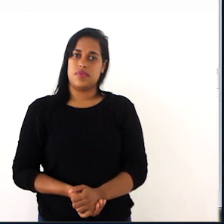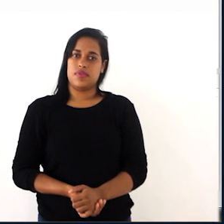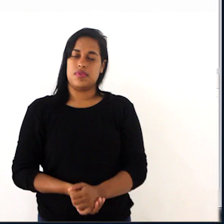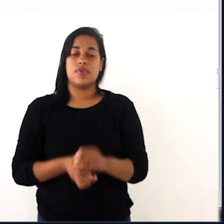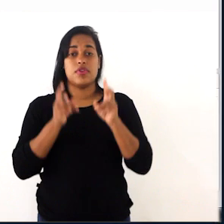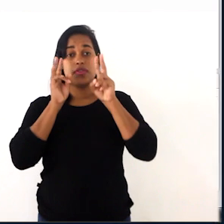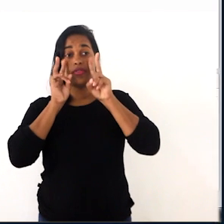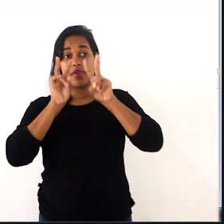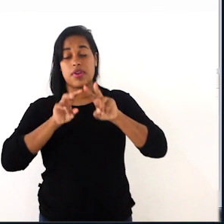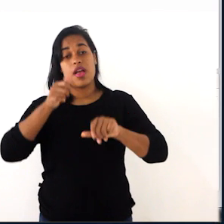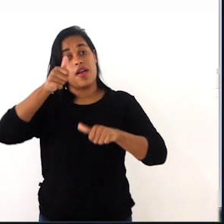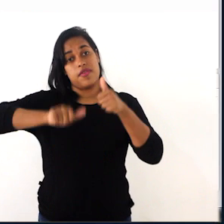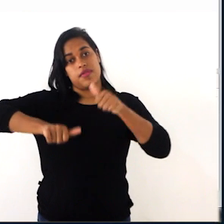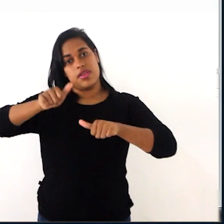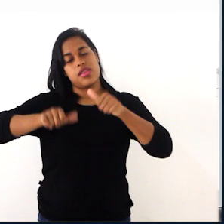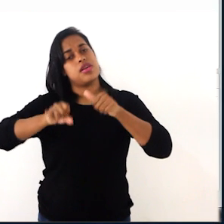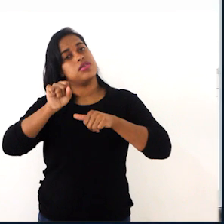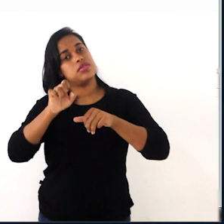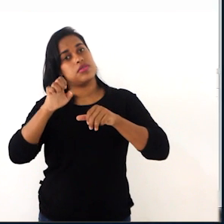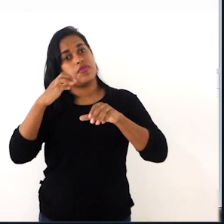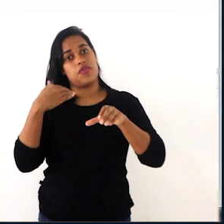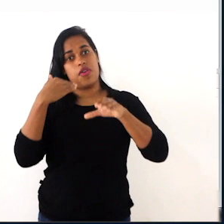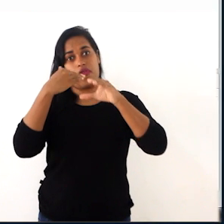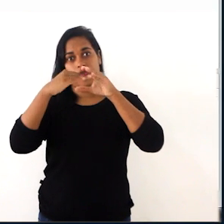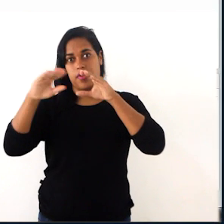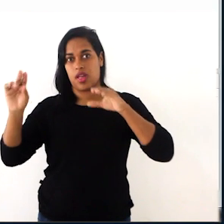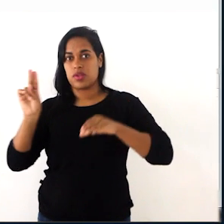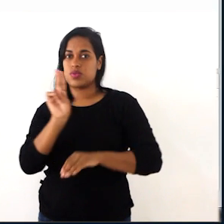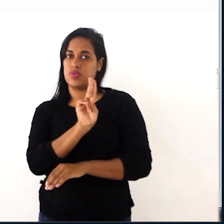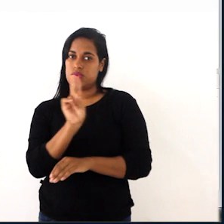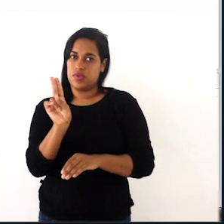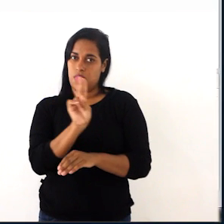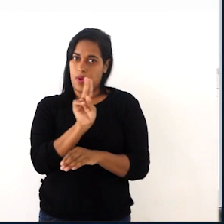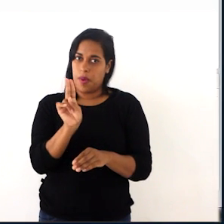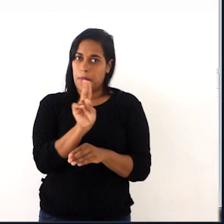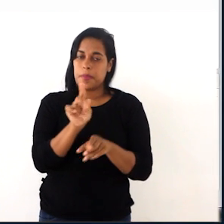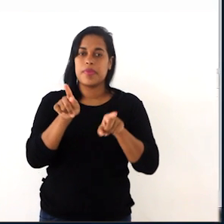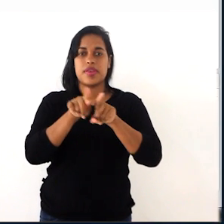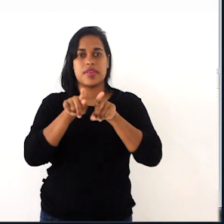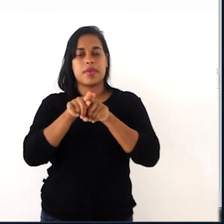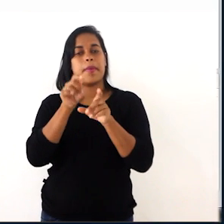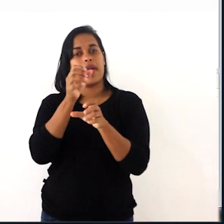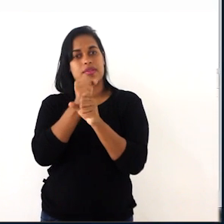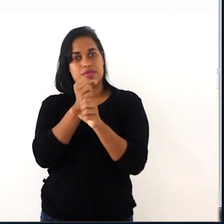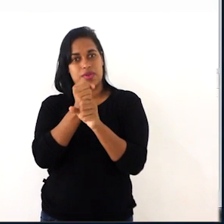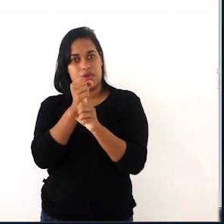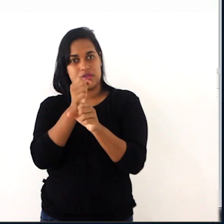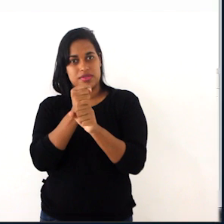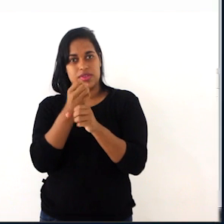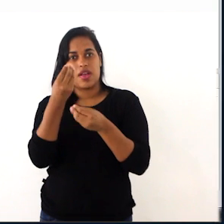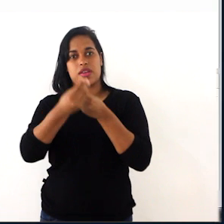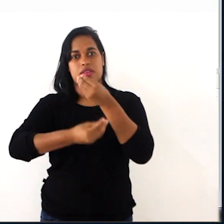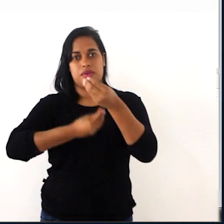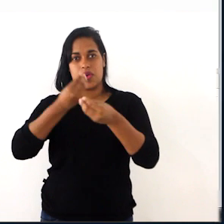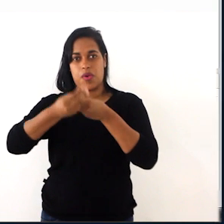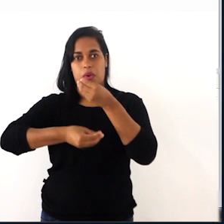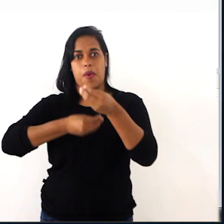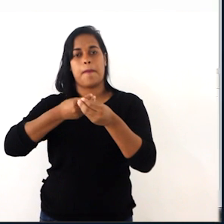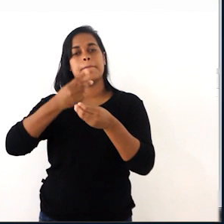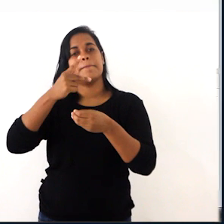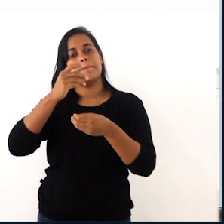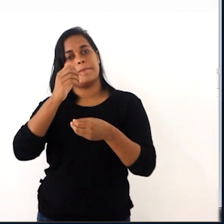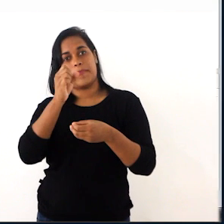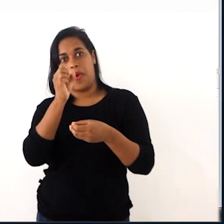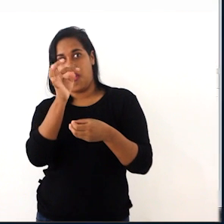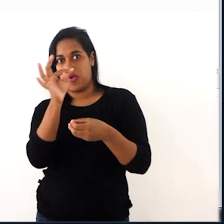ele vai verificar se foi enviado o nome e a nota pelo método post. Se foi